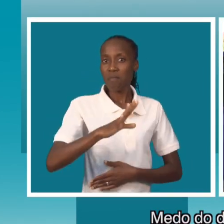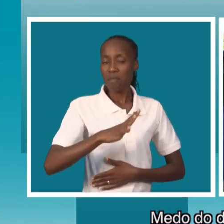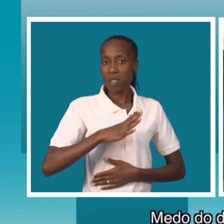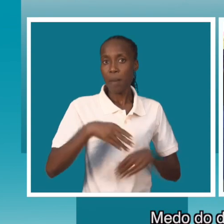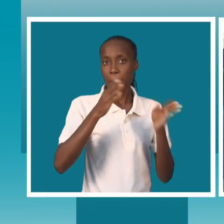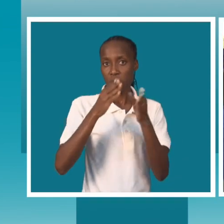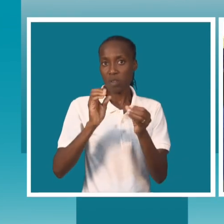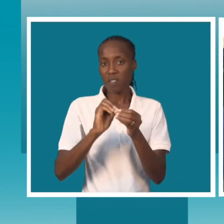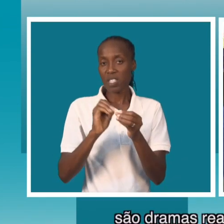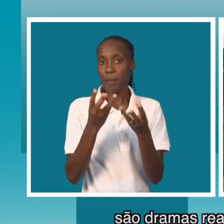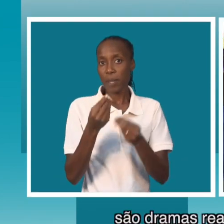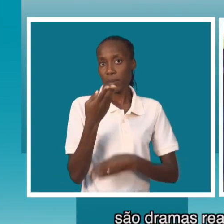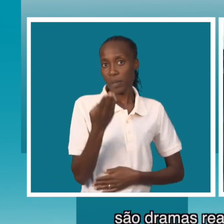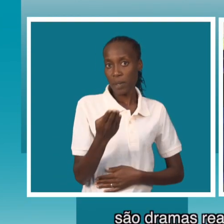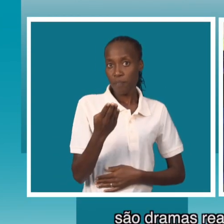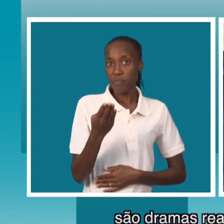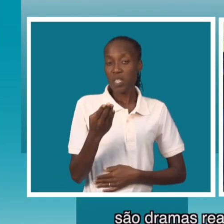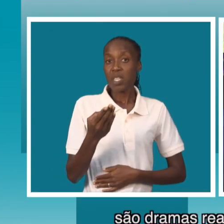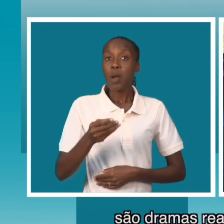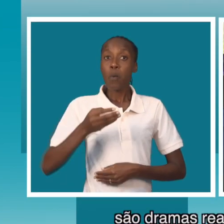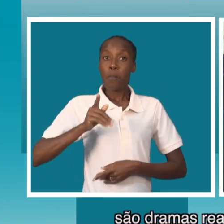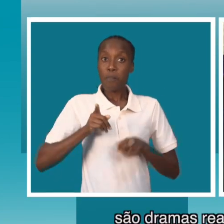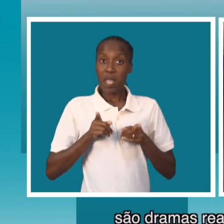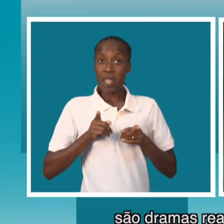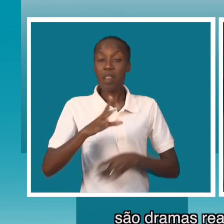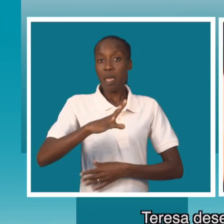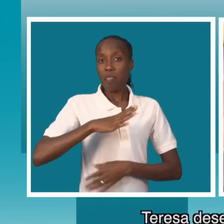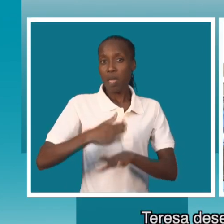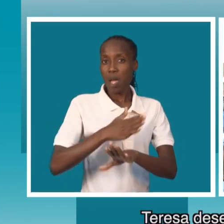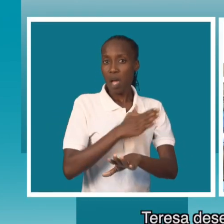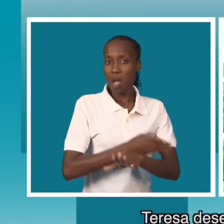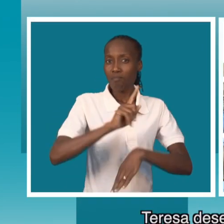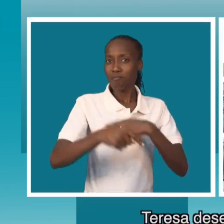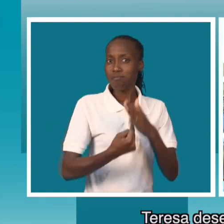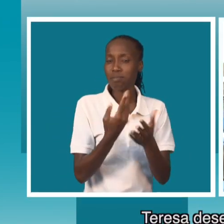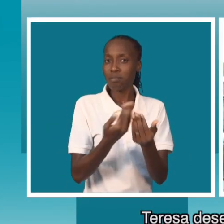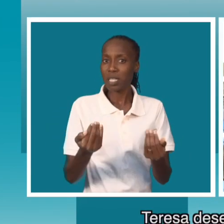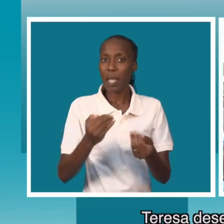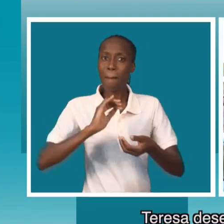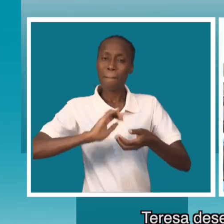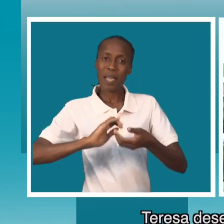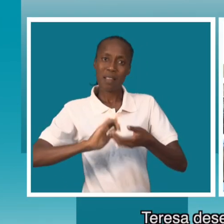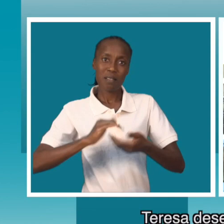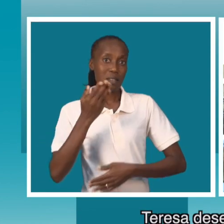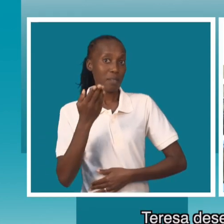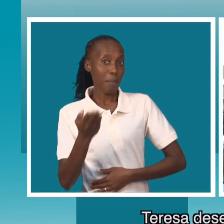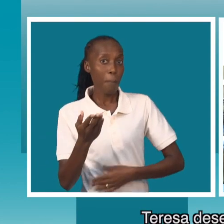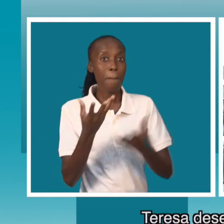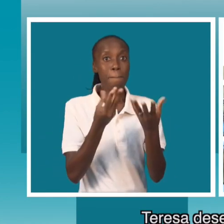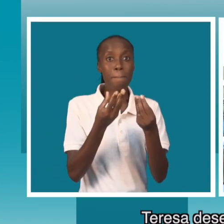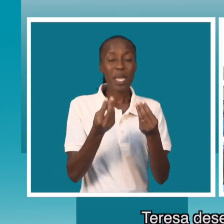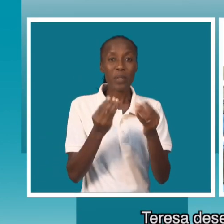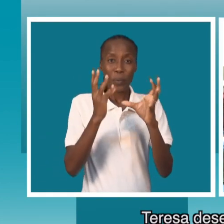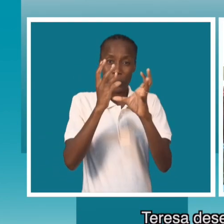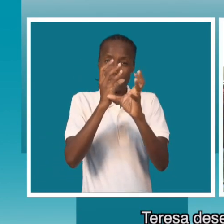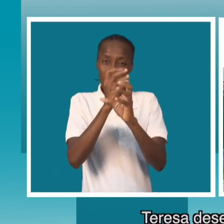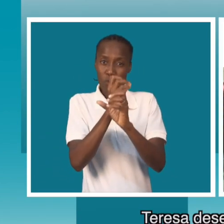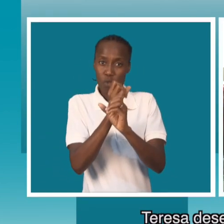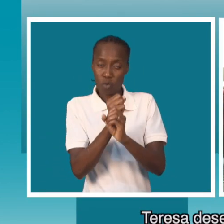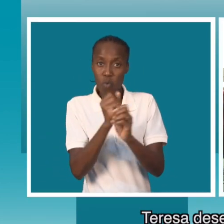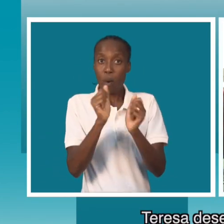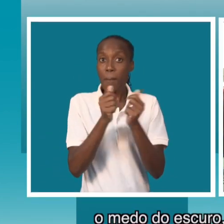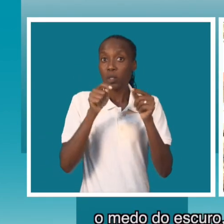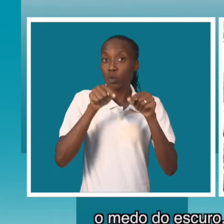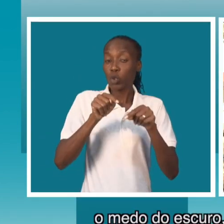de ter fobia, são dramas reais vividos por algumas pessoas. Tereza desenvolveu em criança o medo que parecia comum para a sua